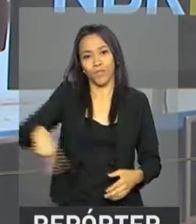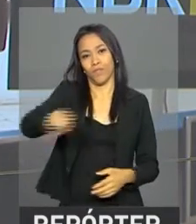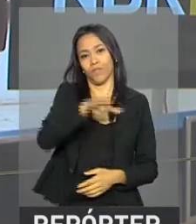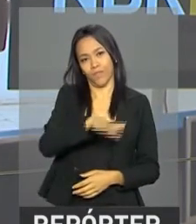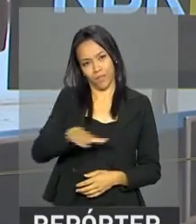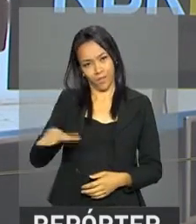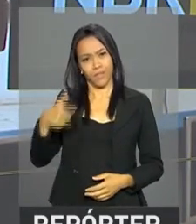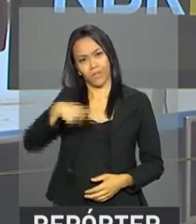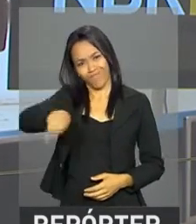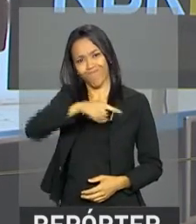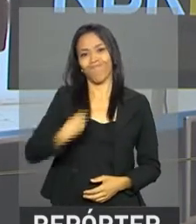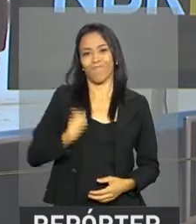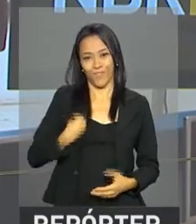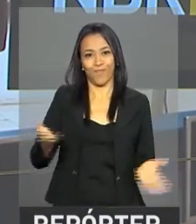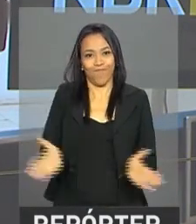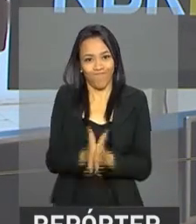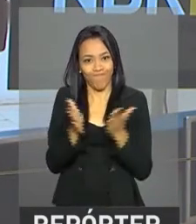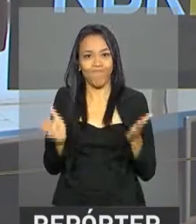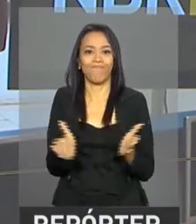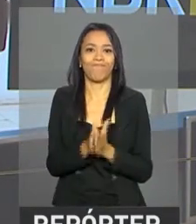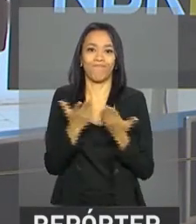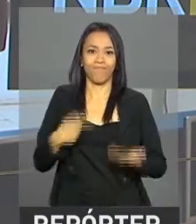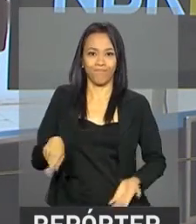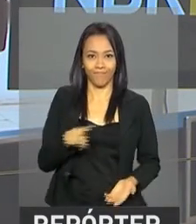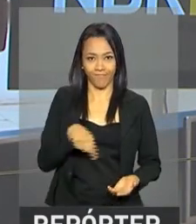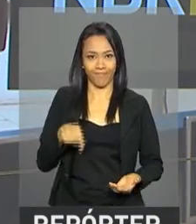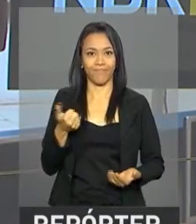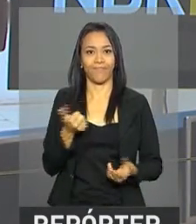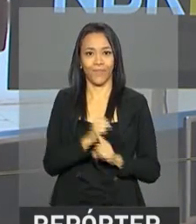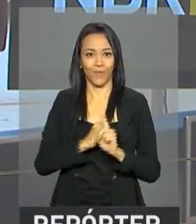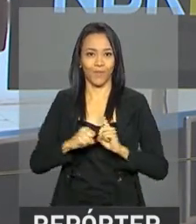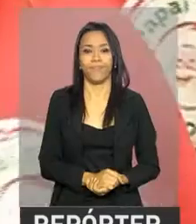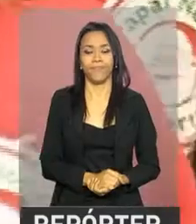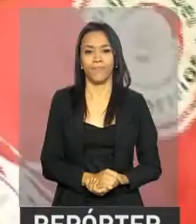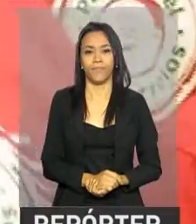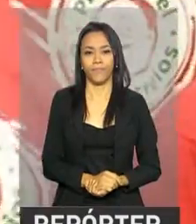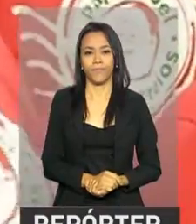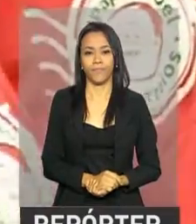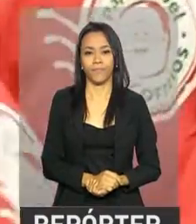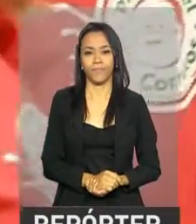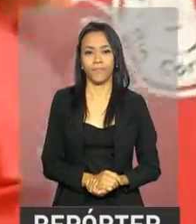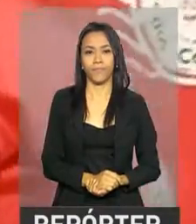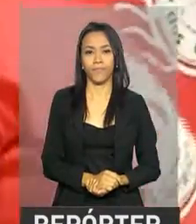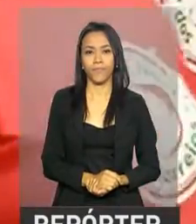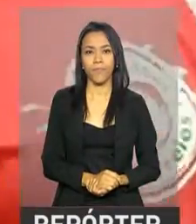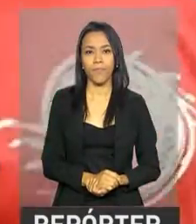que se encontram em situação de vulnerabilidade social.